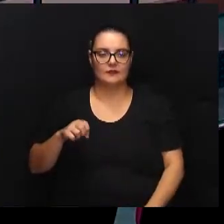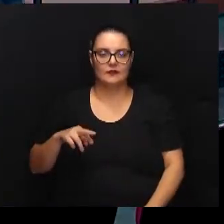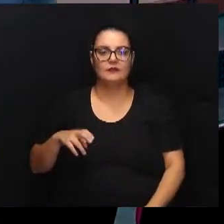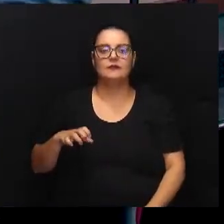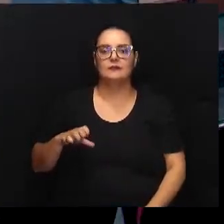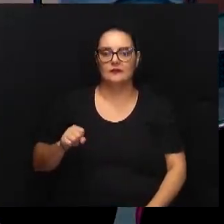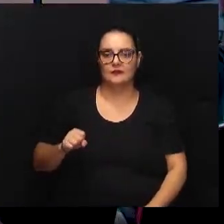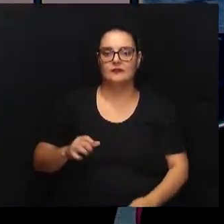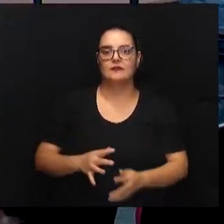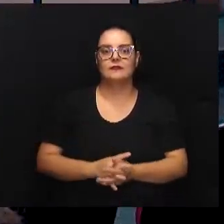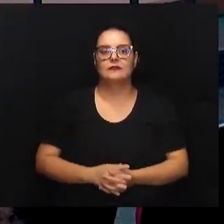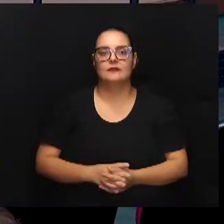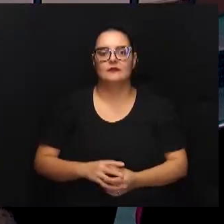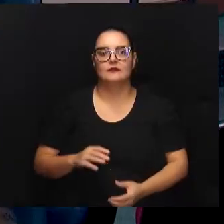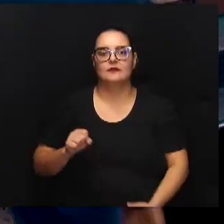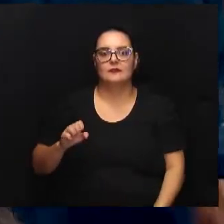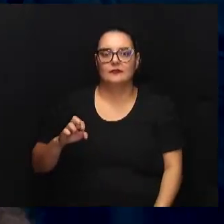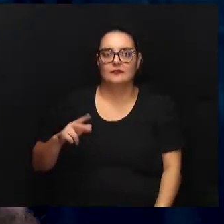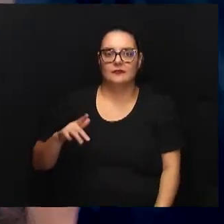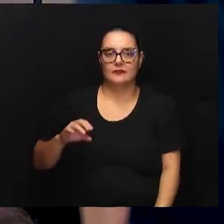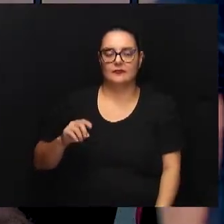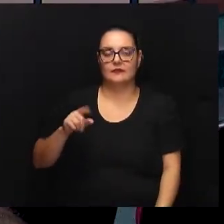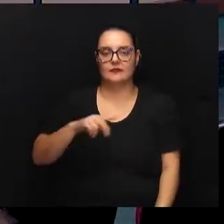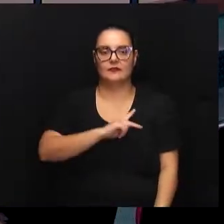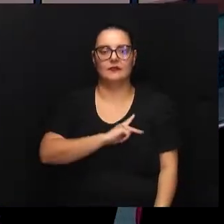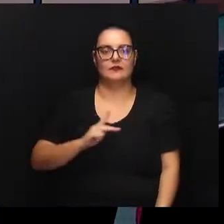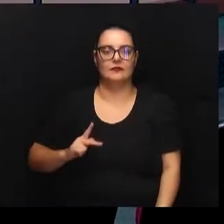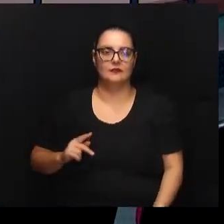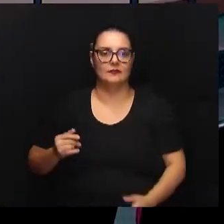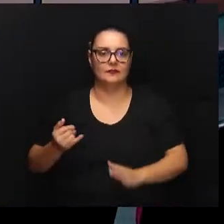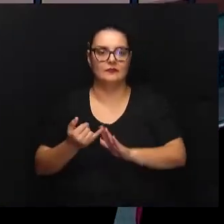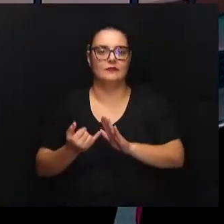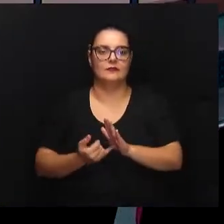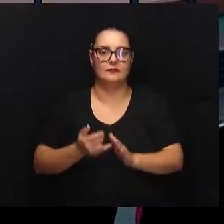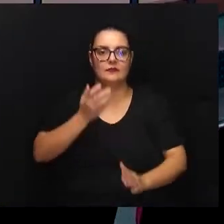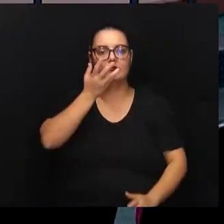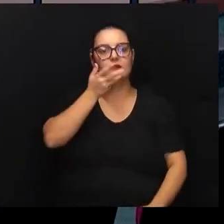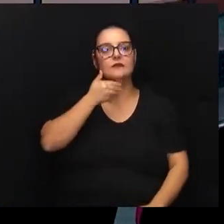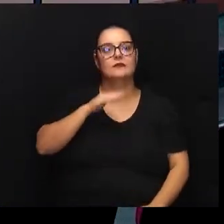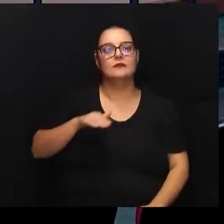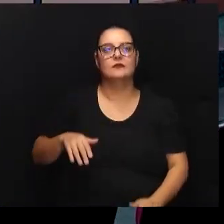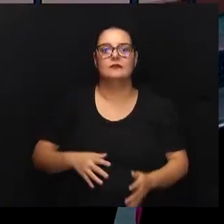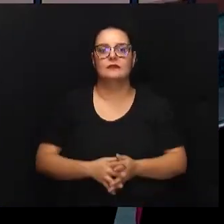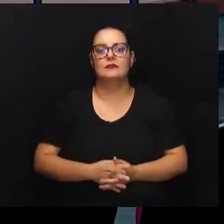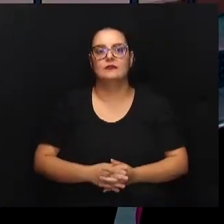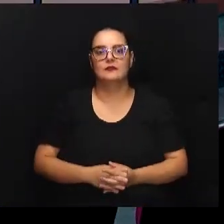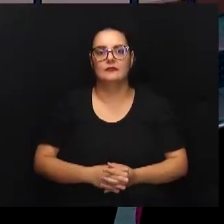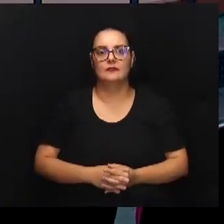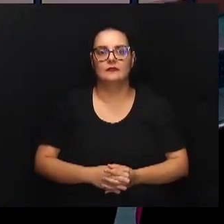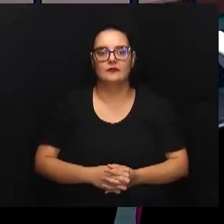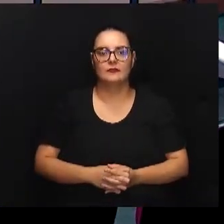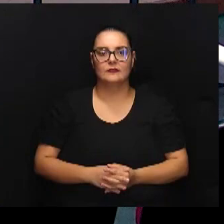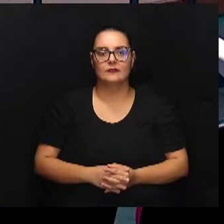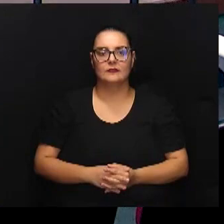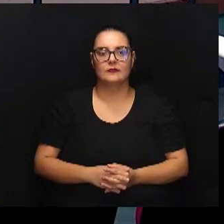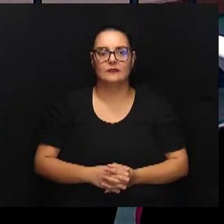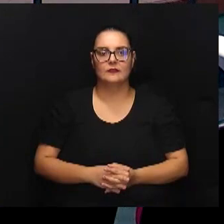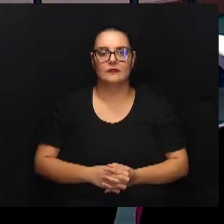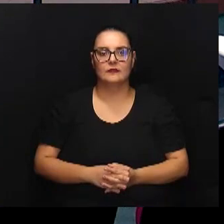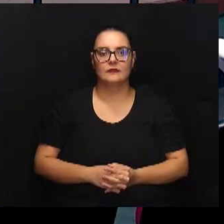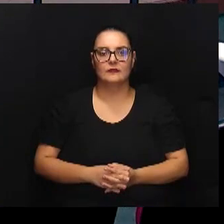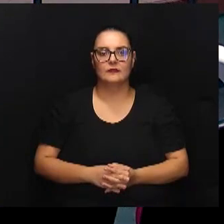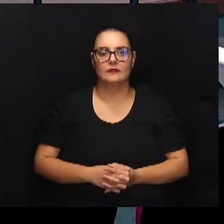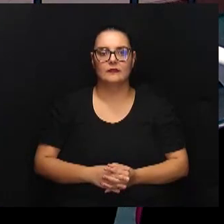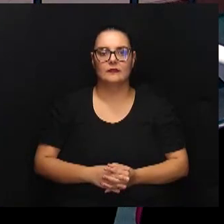tem a Fá Moraes, também da União LGBT, Sérgio Pereira da Silva, que é presidente da instituição Crianças...